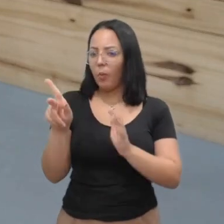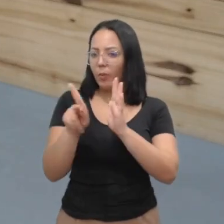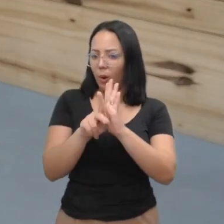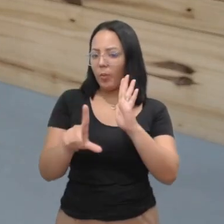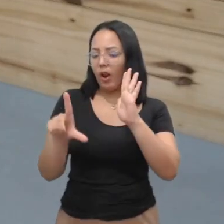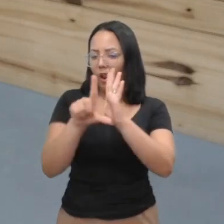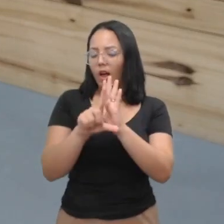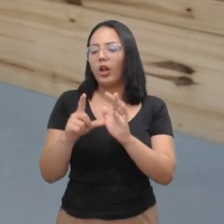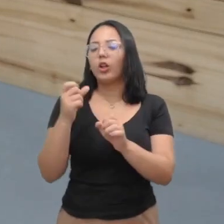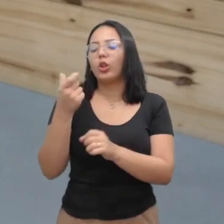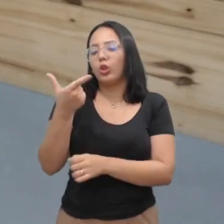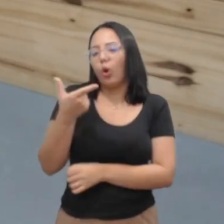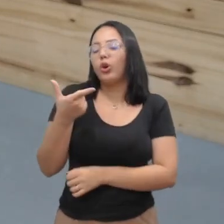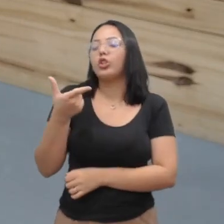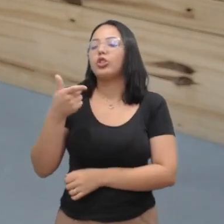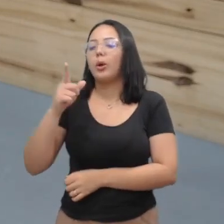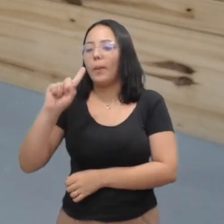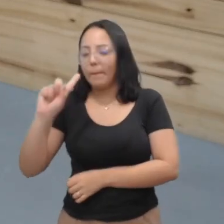Lei